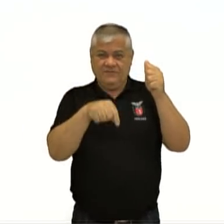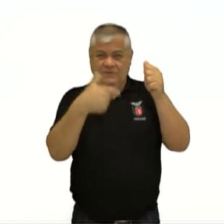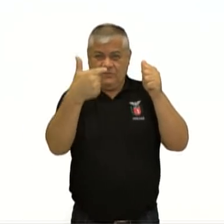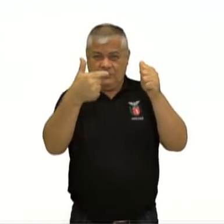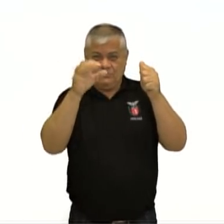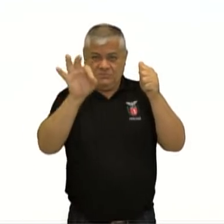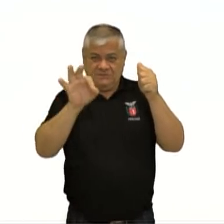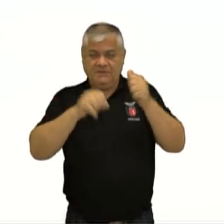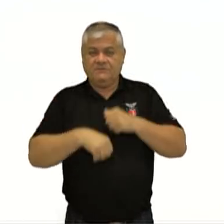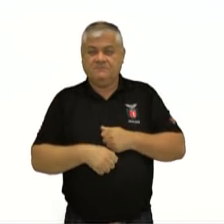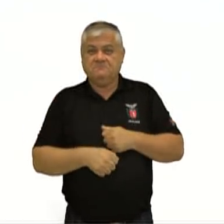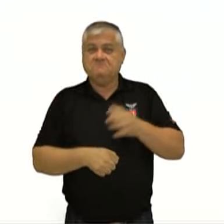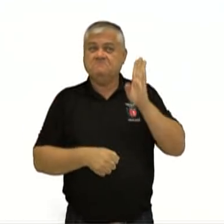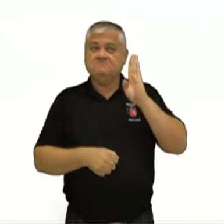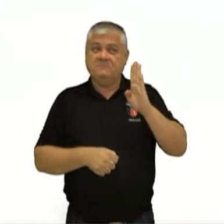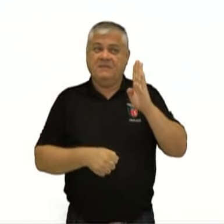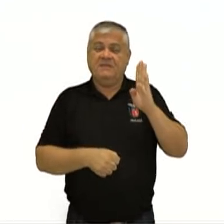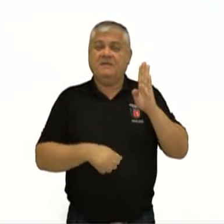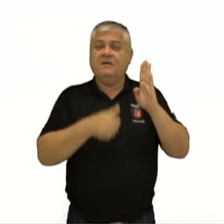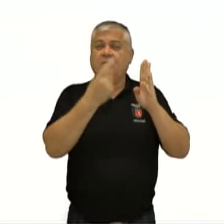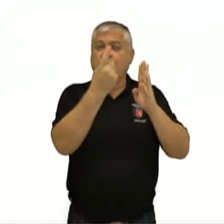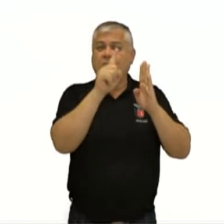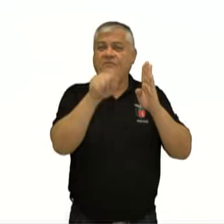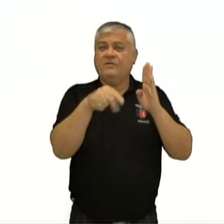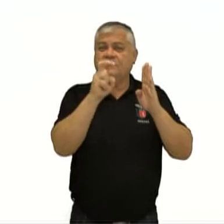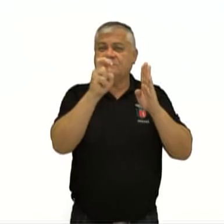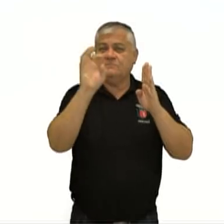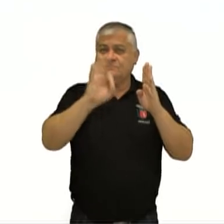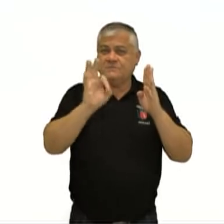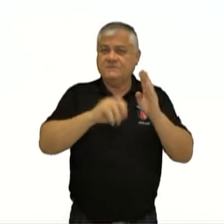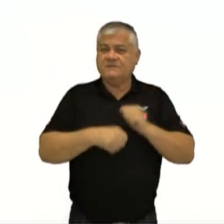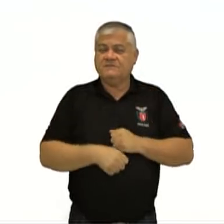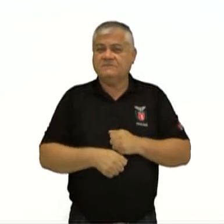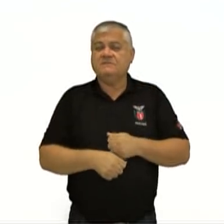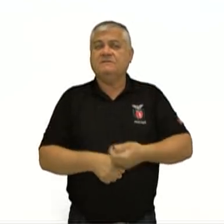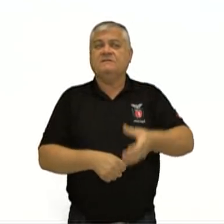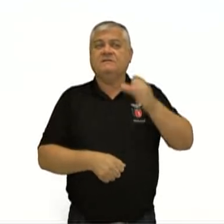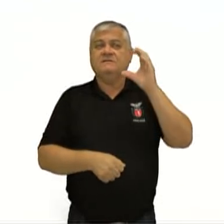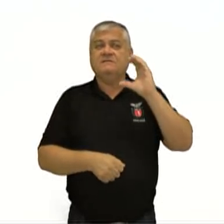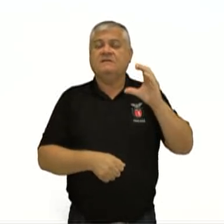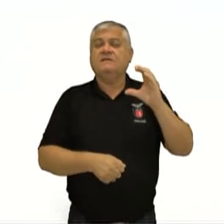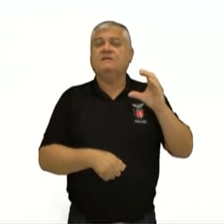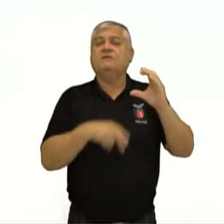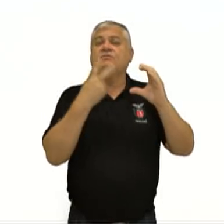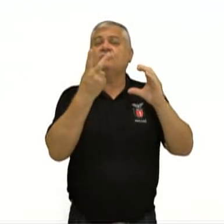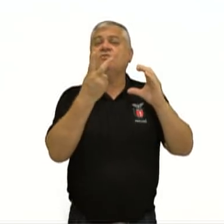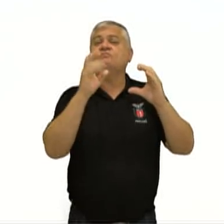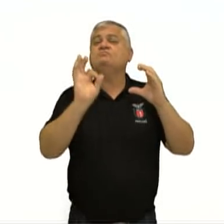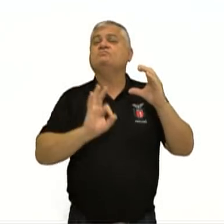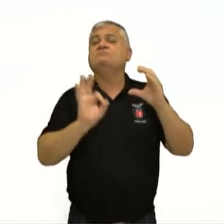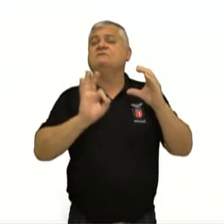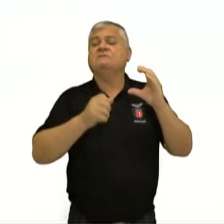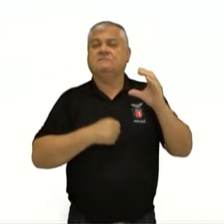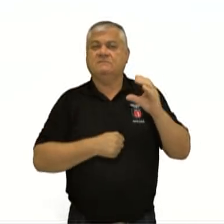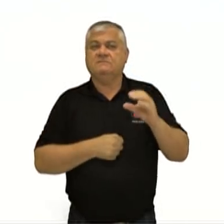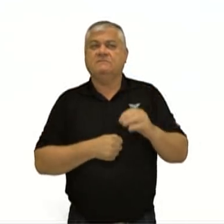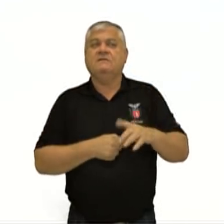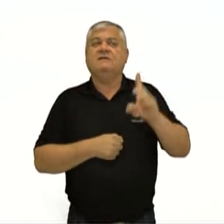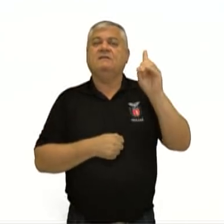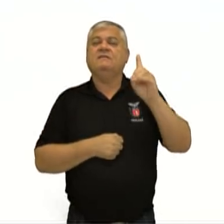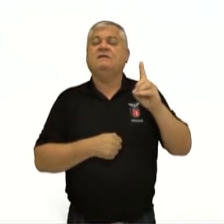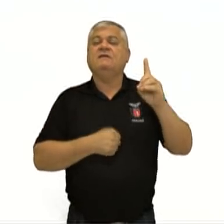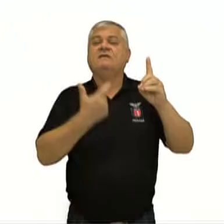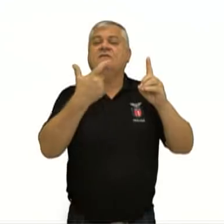0,2%. Letra B, 1,5%. Letra C, 2%. E letra